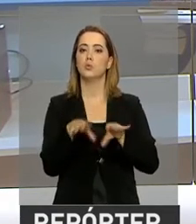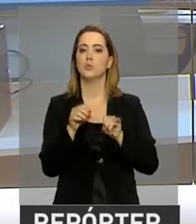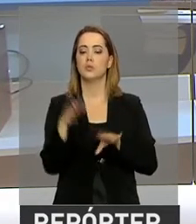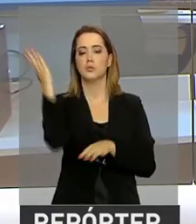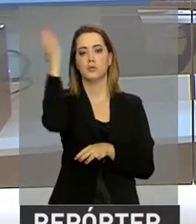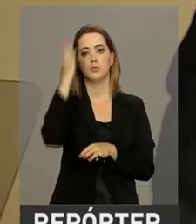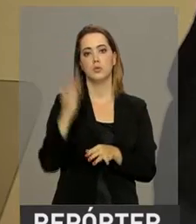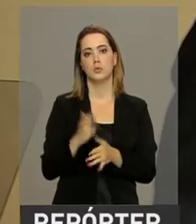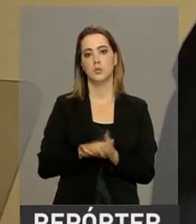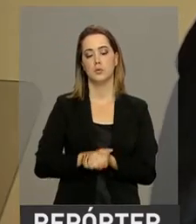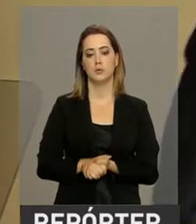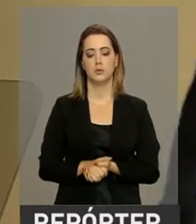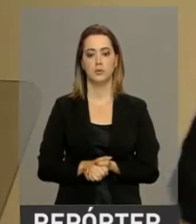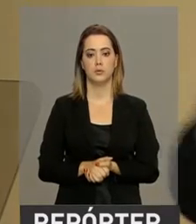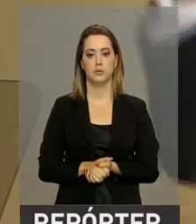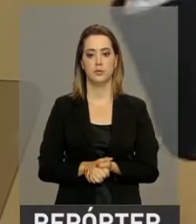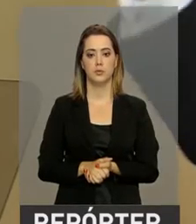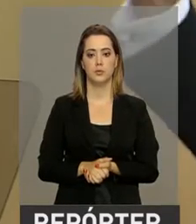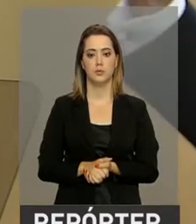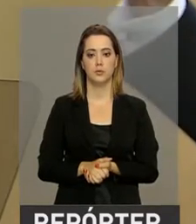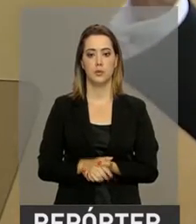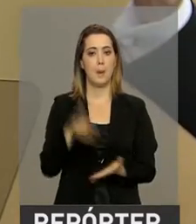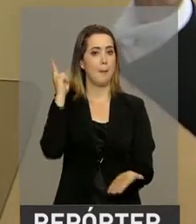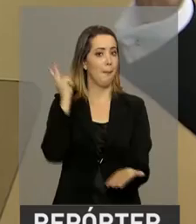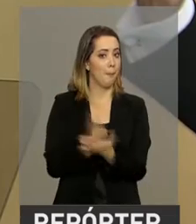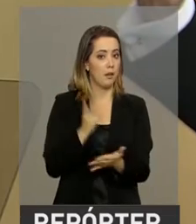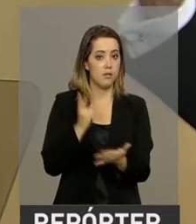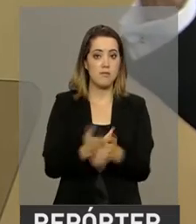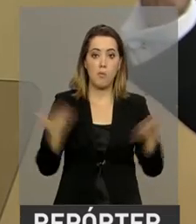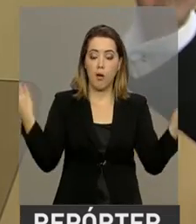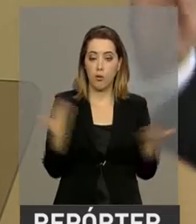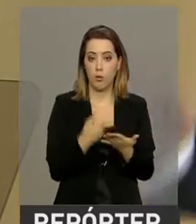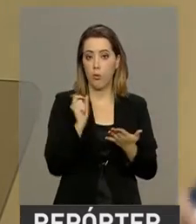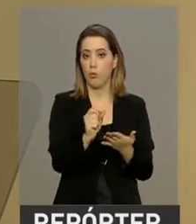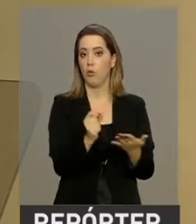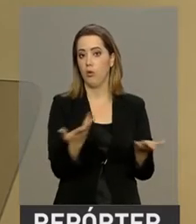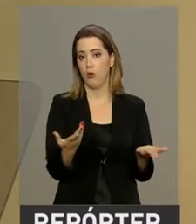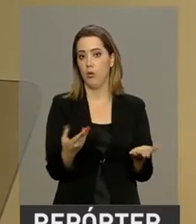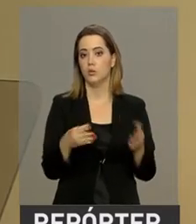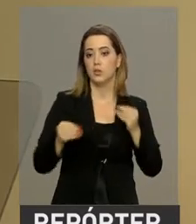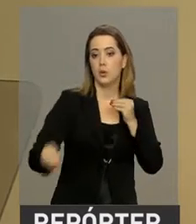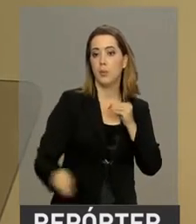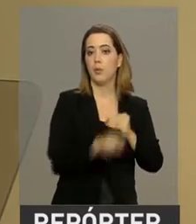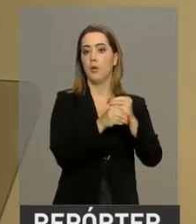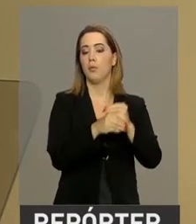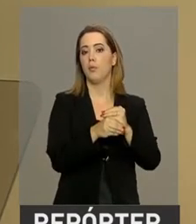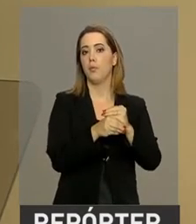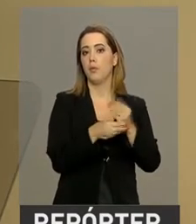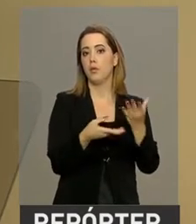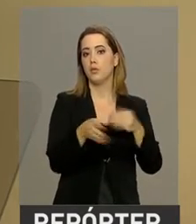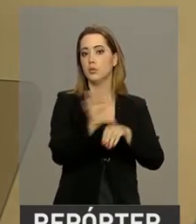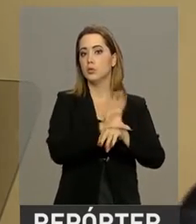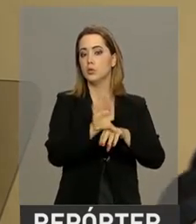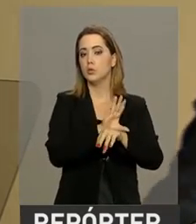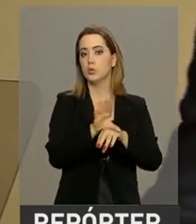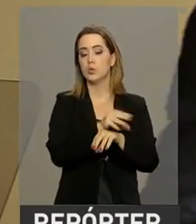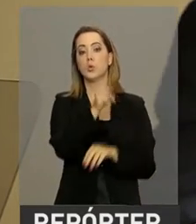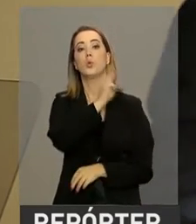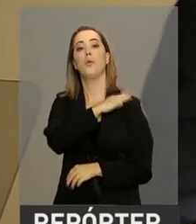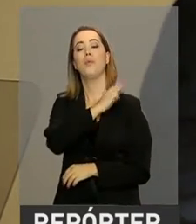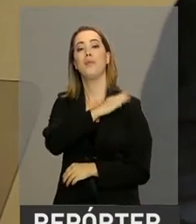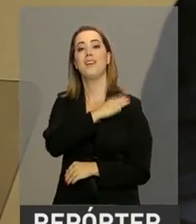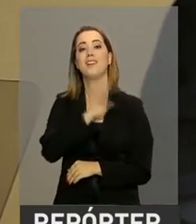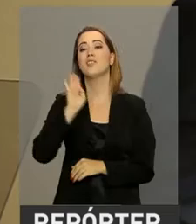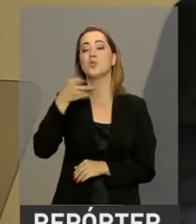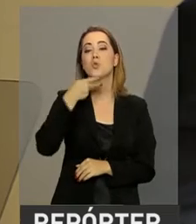brasil mesmo agora convenhamos na proposta de emenda constitucional no ensino médio que é uma coisa que se fala